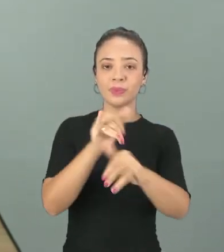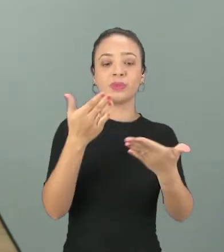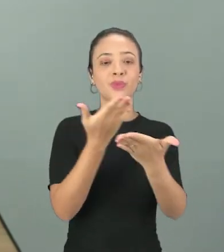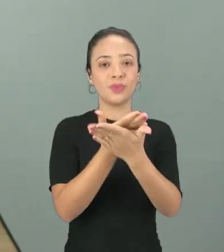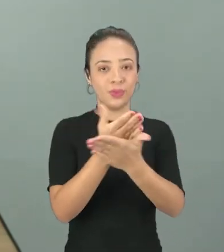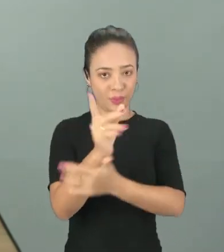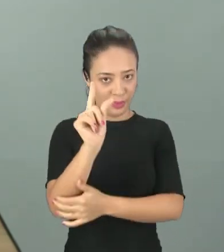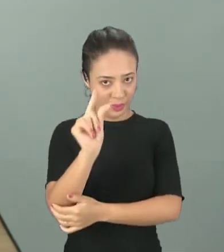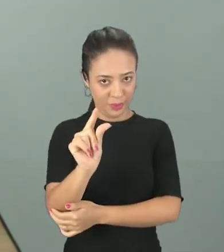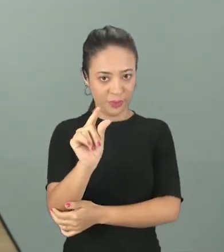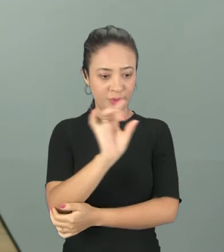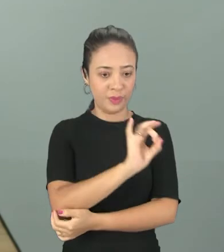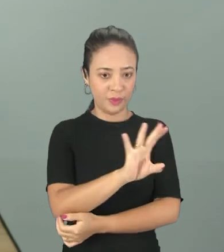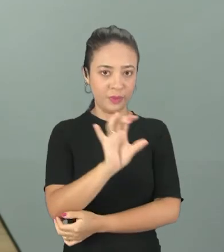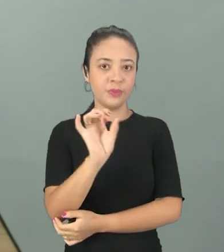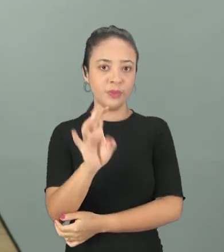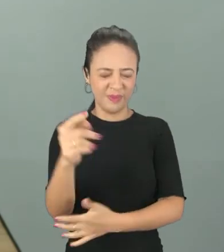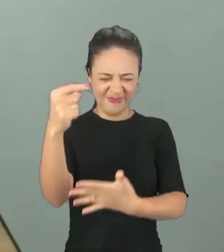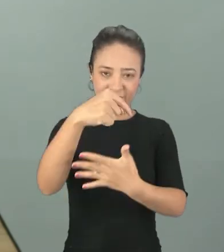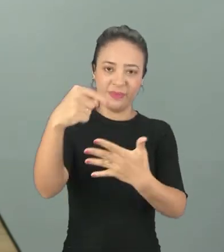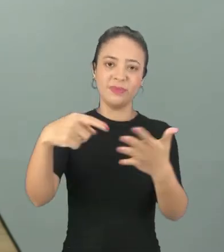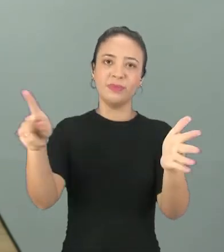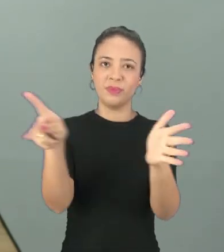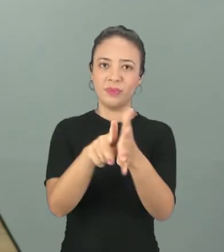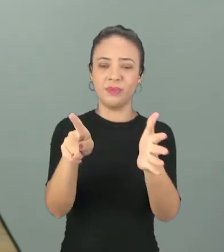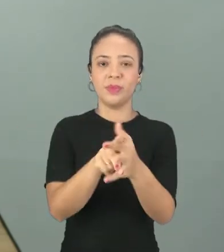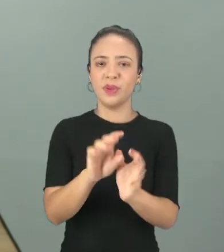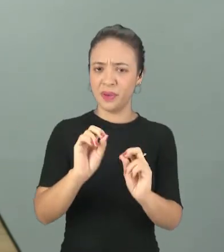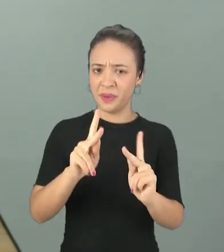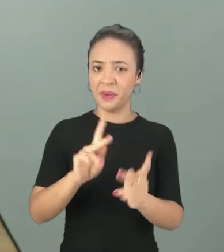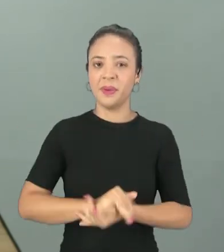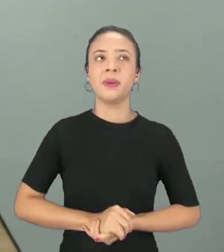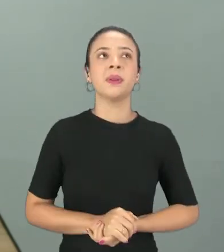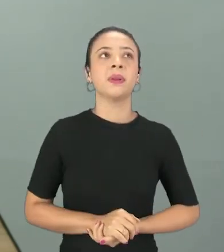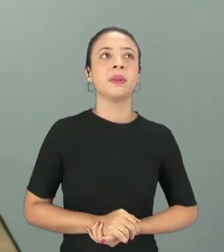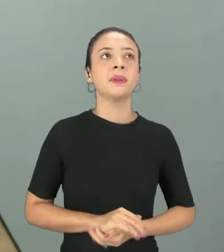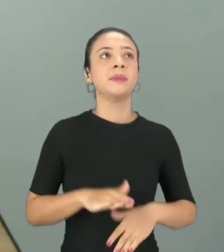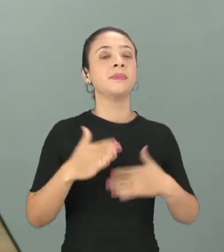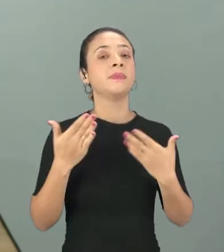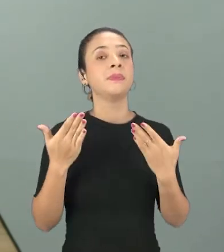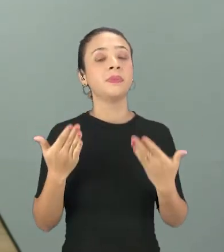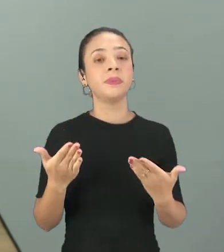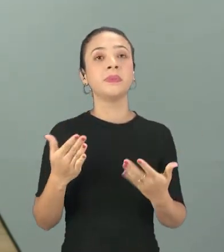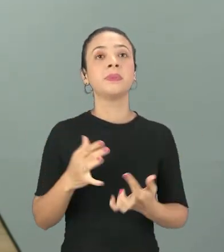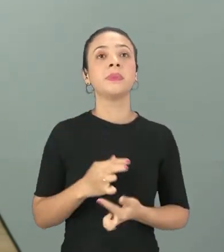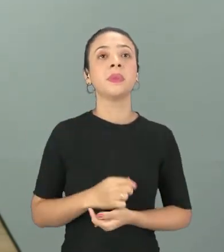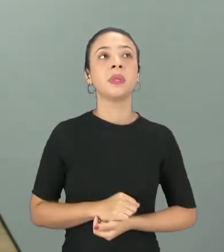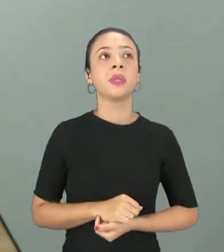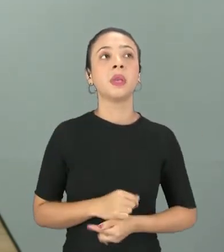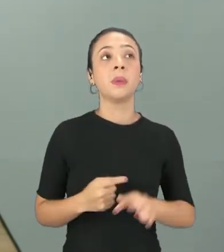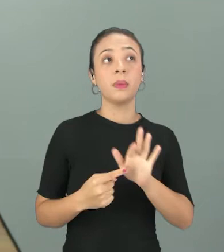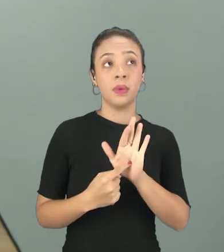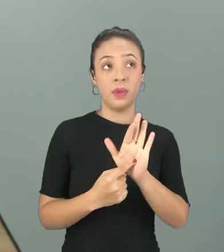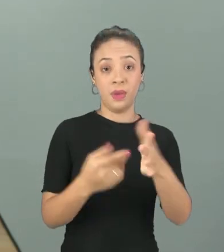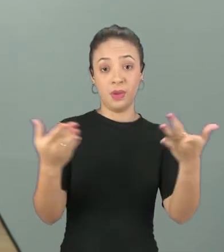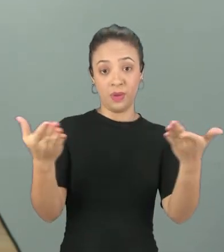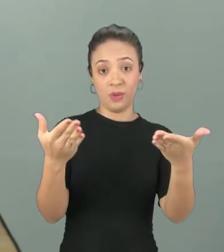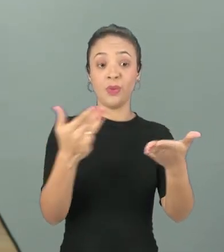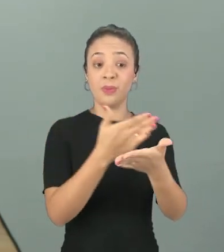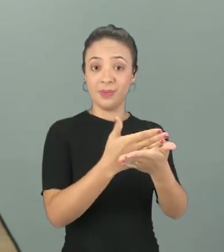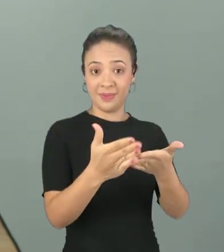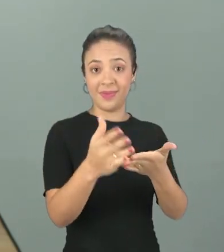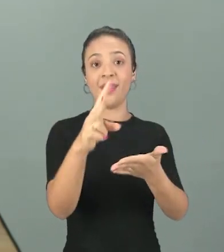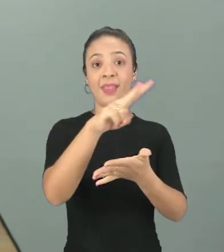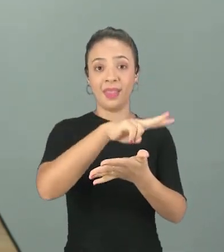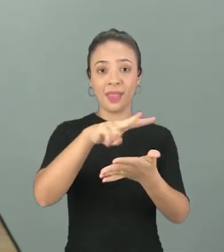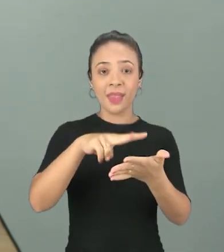um pouquinho de cada elemento desse, certo? Então, olha só, eu coloquei aqui, eu comecei a